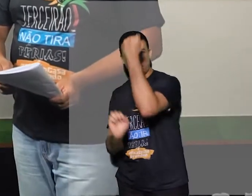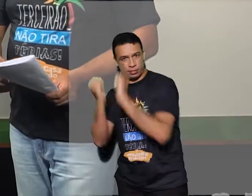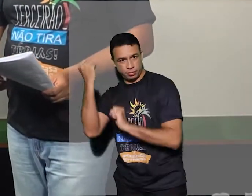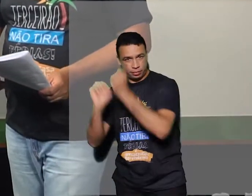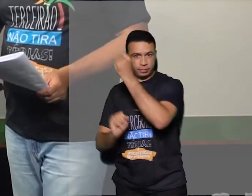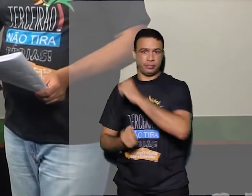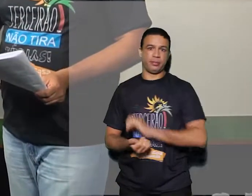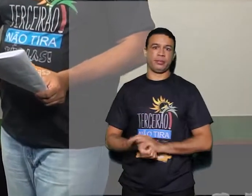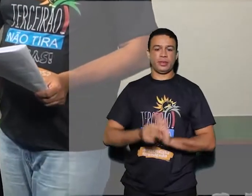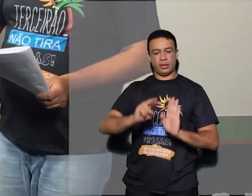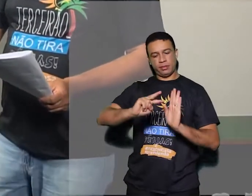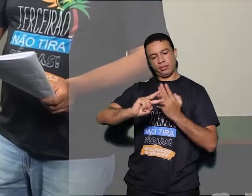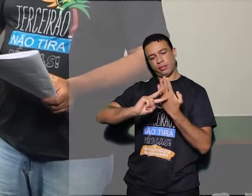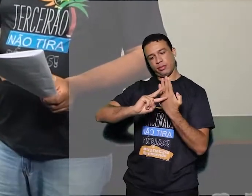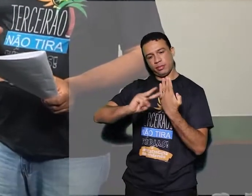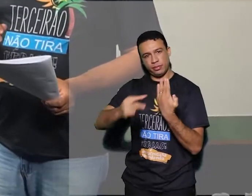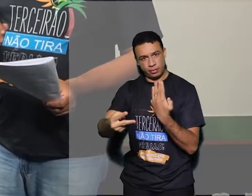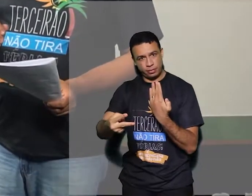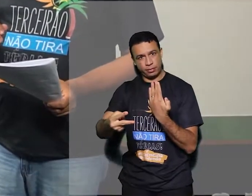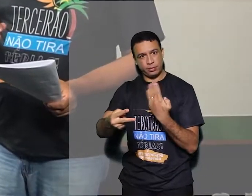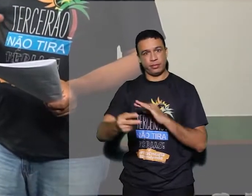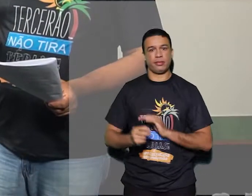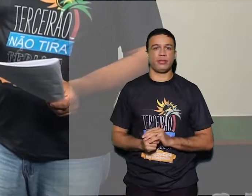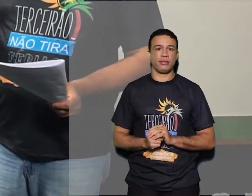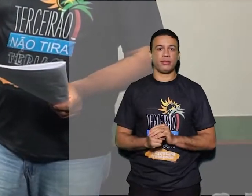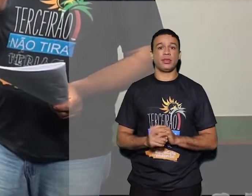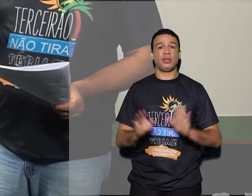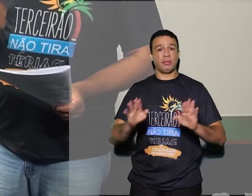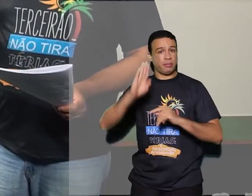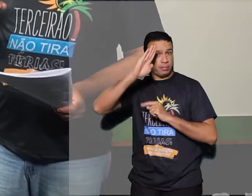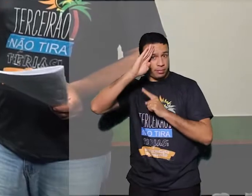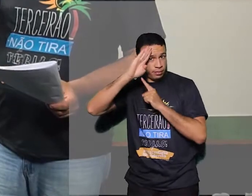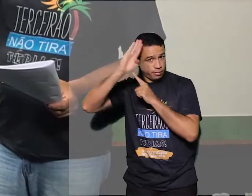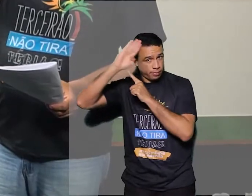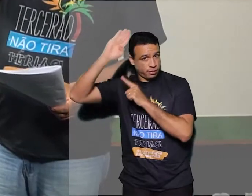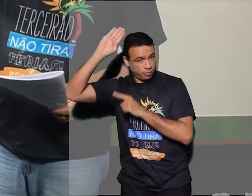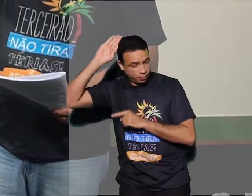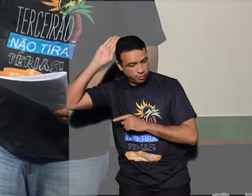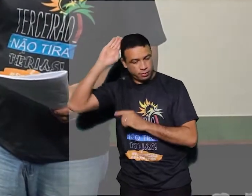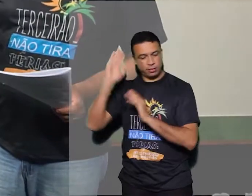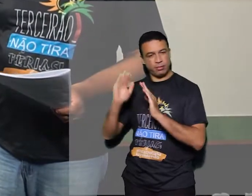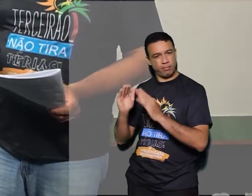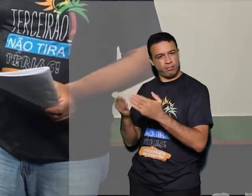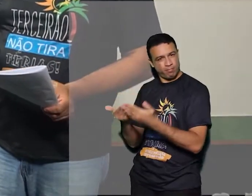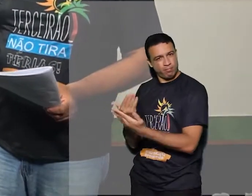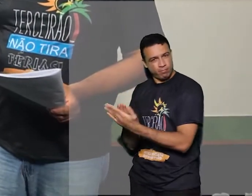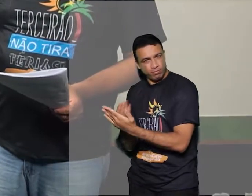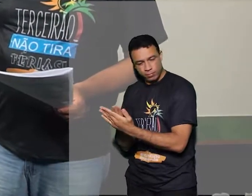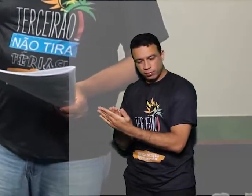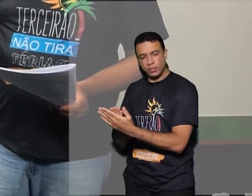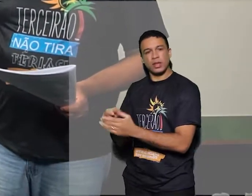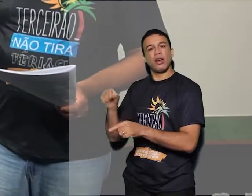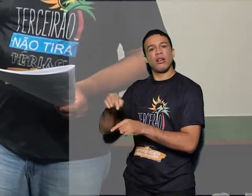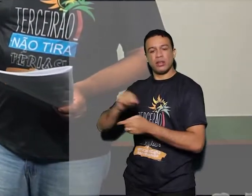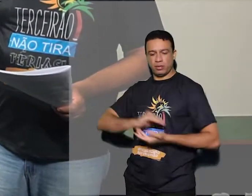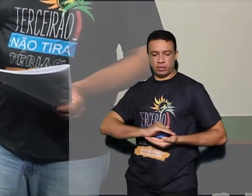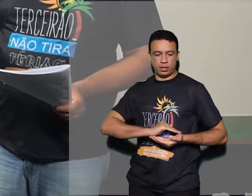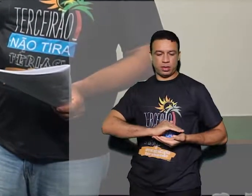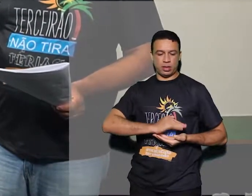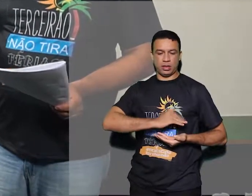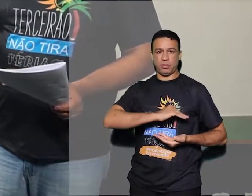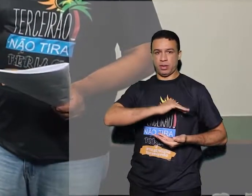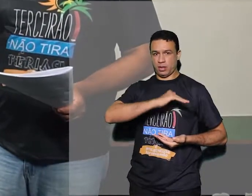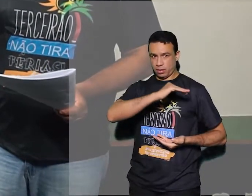Então, esse academicismo, ele vai começar a ter a sua semente ali no Renascimento, né,